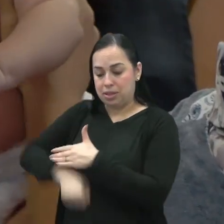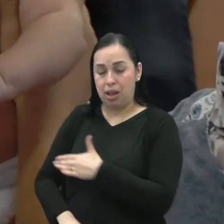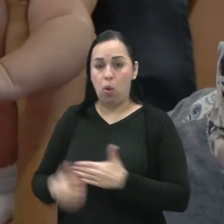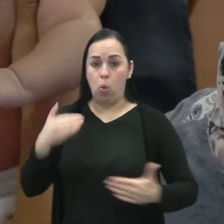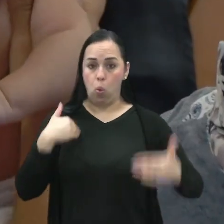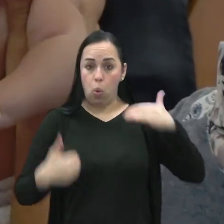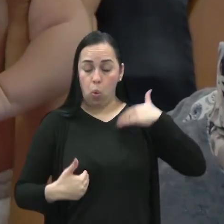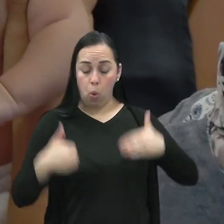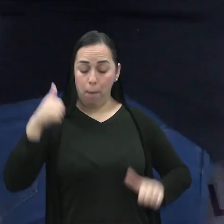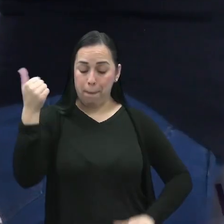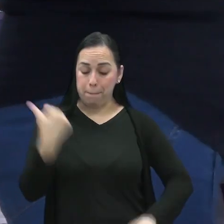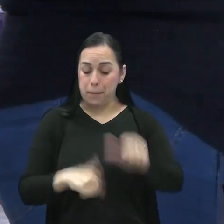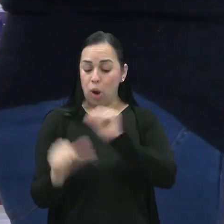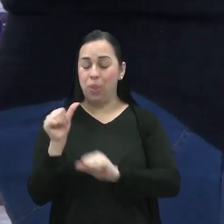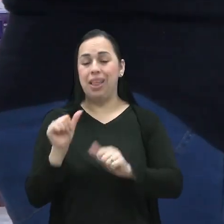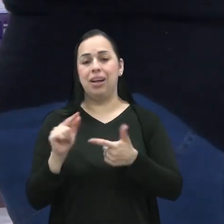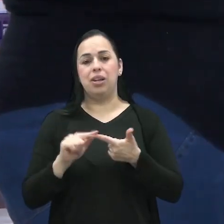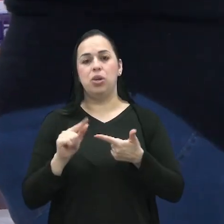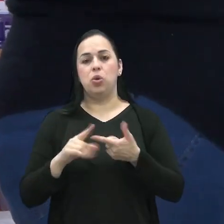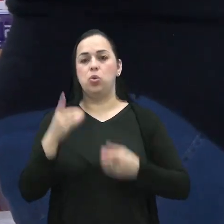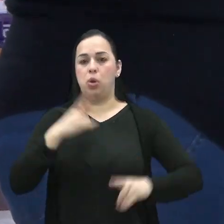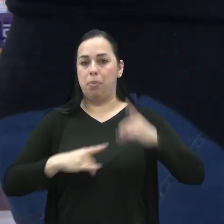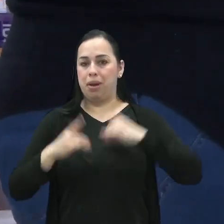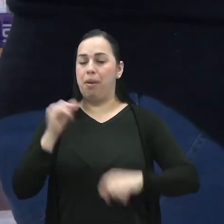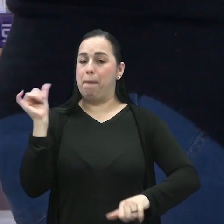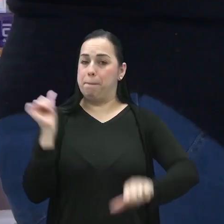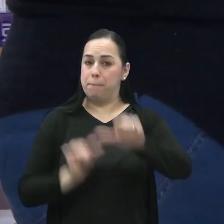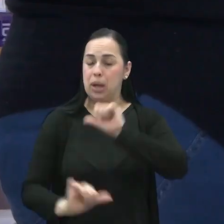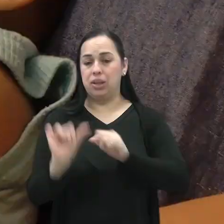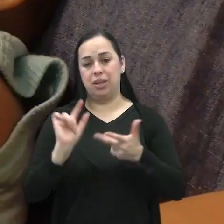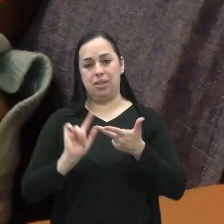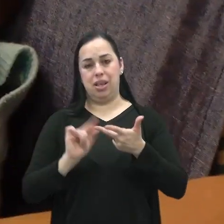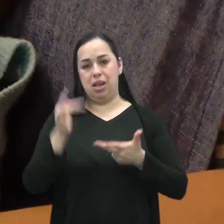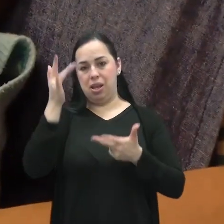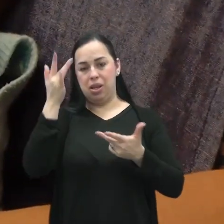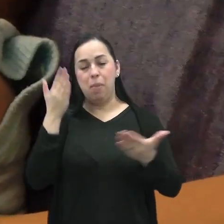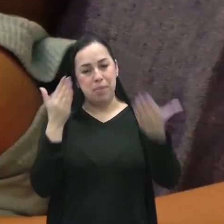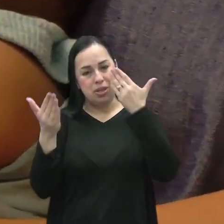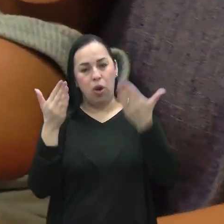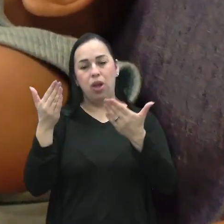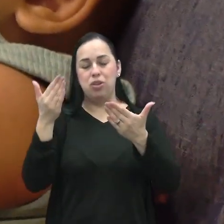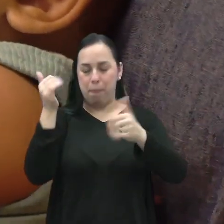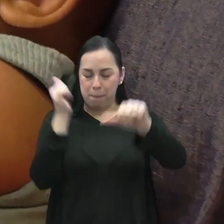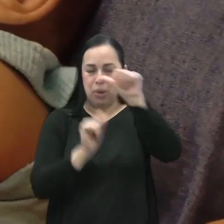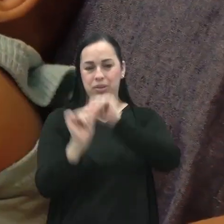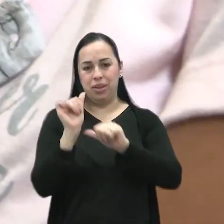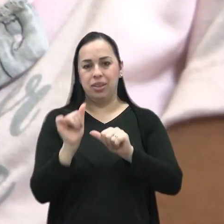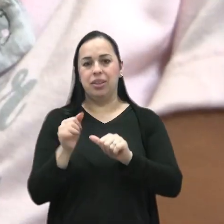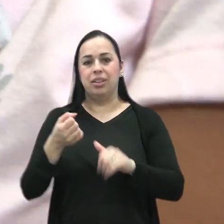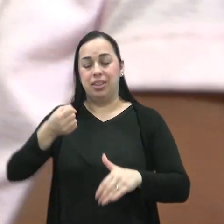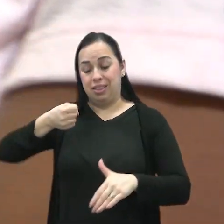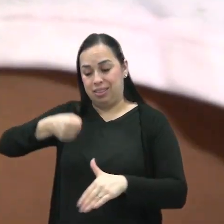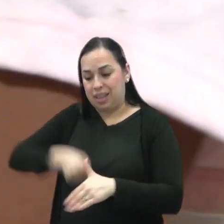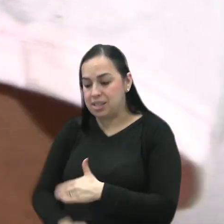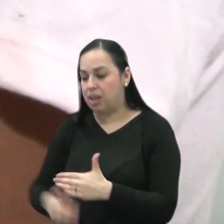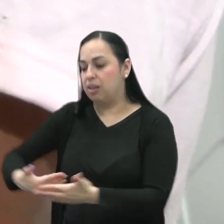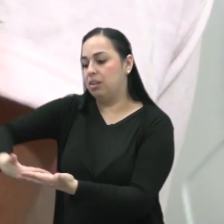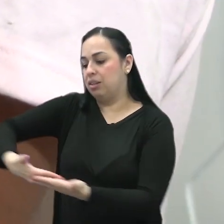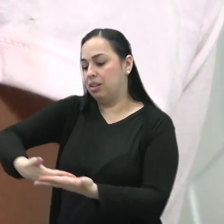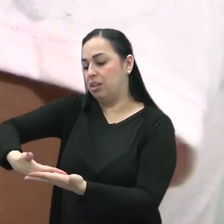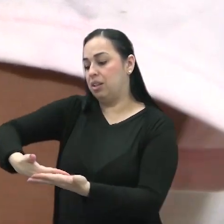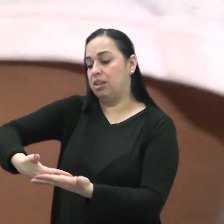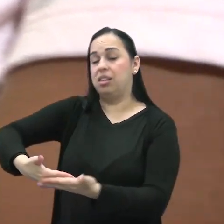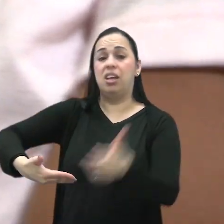por mudanças físicas, hormonais e psicológicas. Com o nascimento de um bebê, também nasce uma